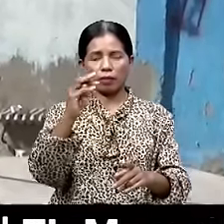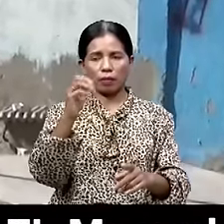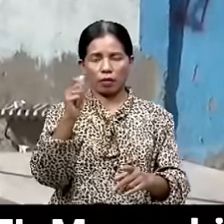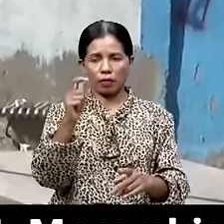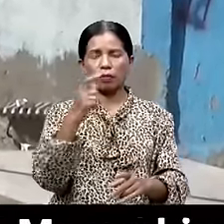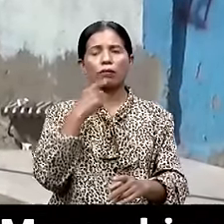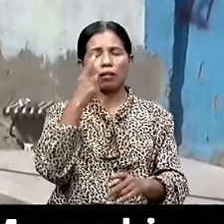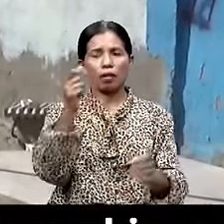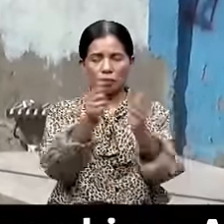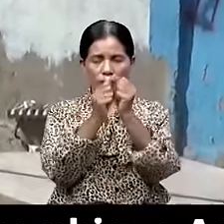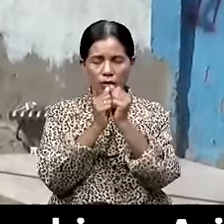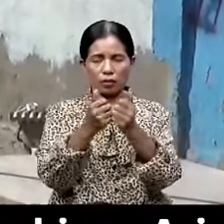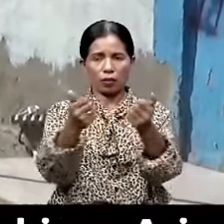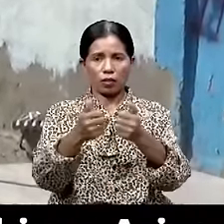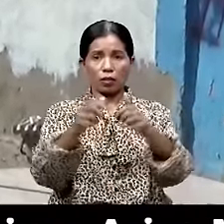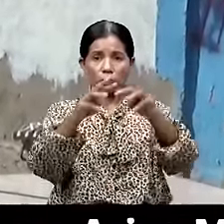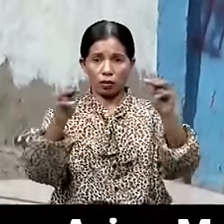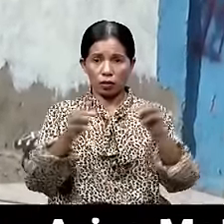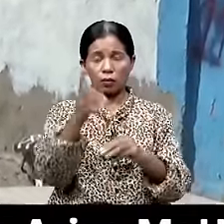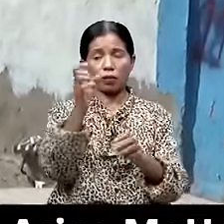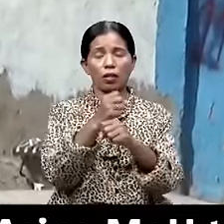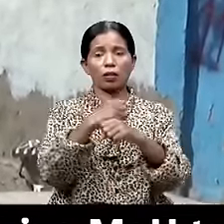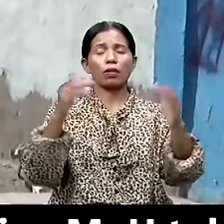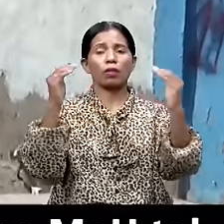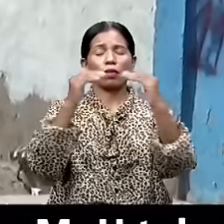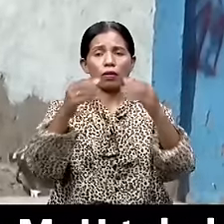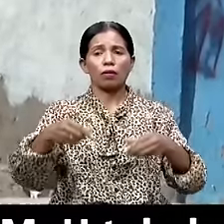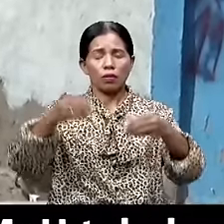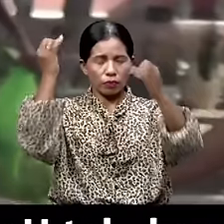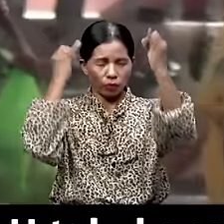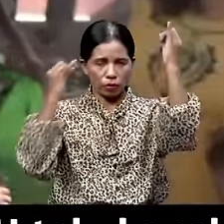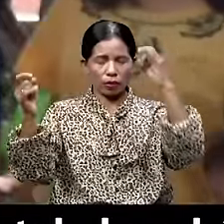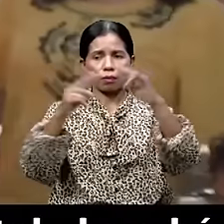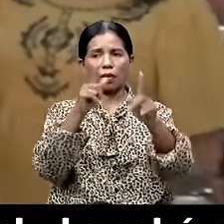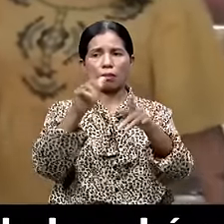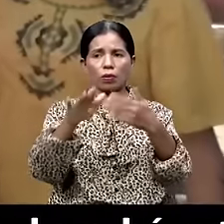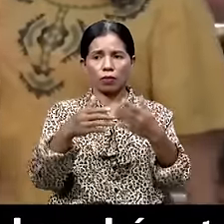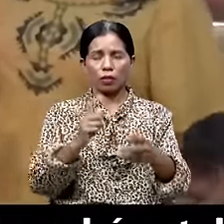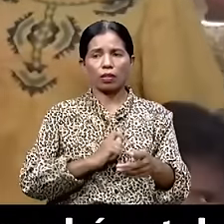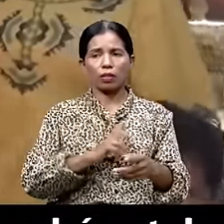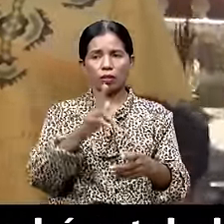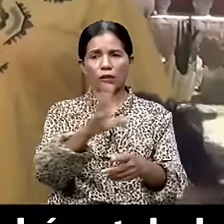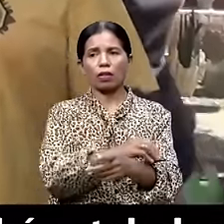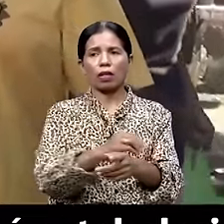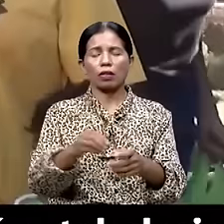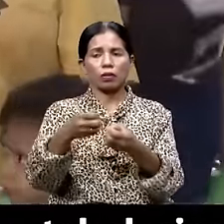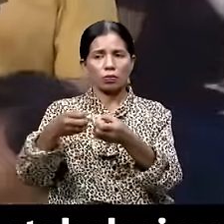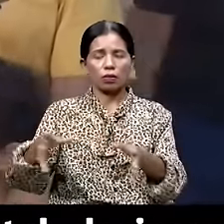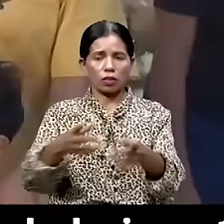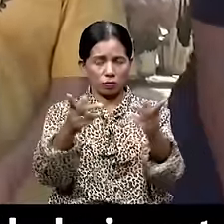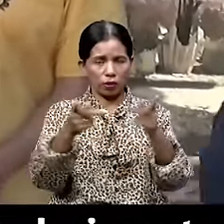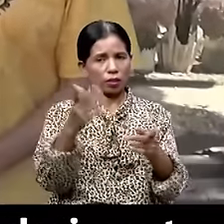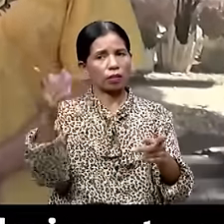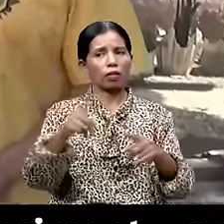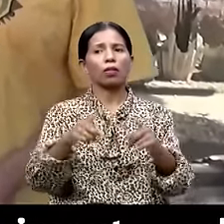Dias, hamutu ko autorrer município dili, halona diálogo ho difo informação ba comunidade ia tasitolu uma adat, atu hamamuk fatin refere, mai